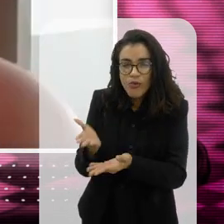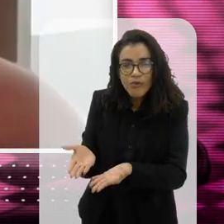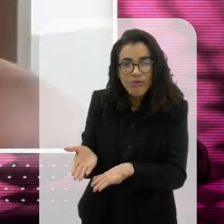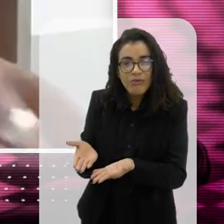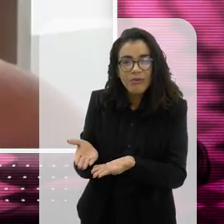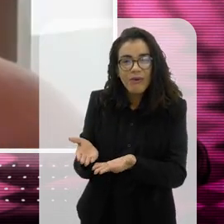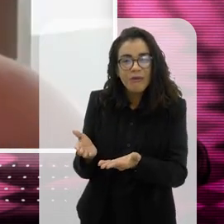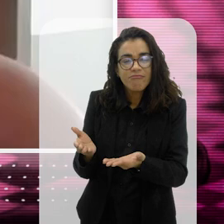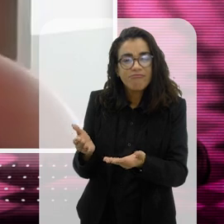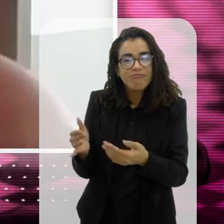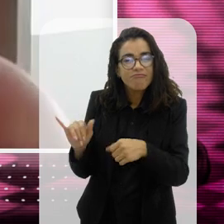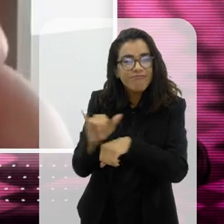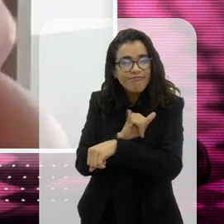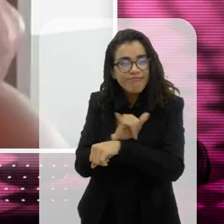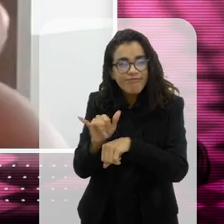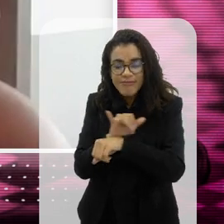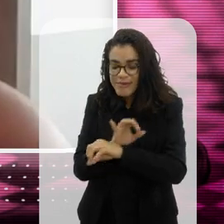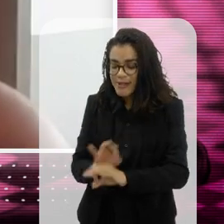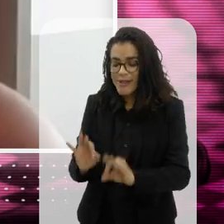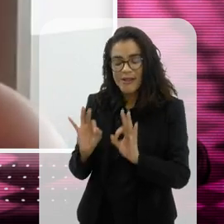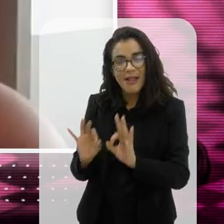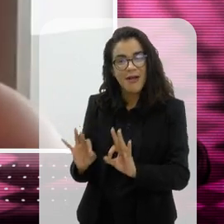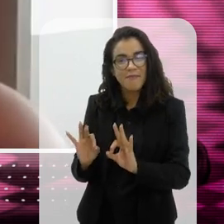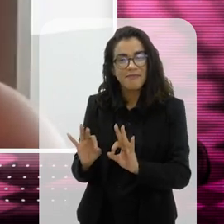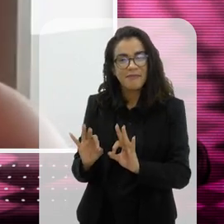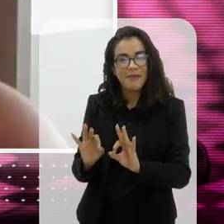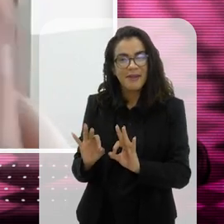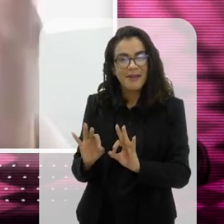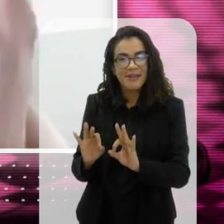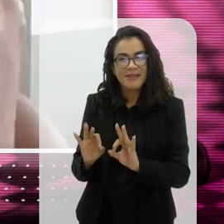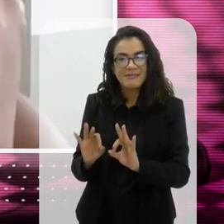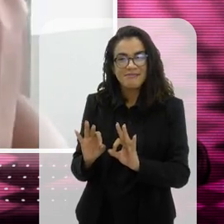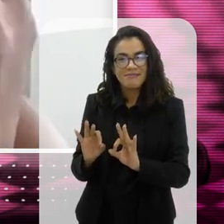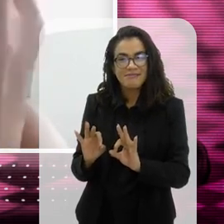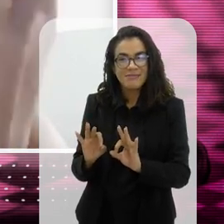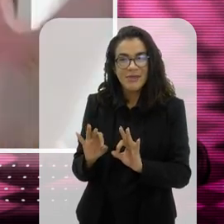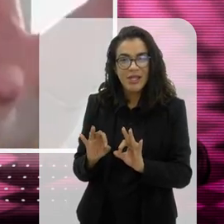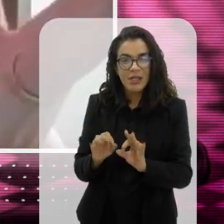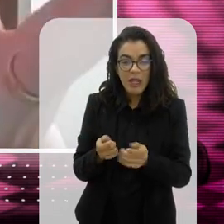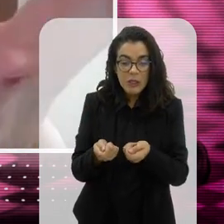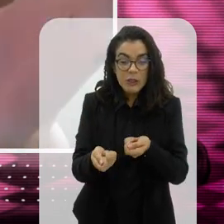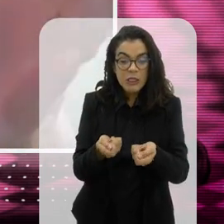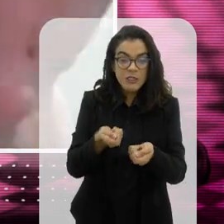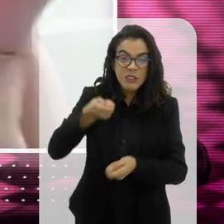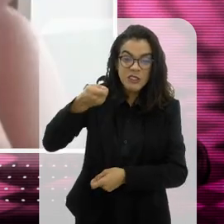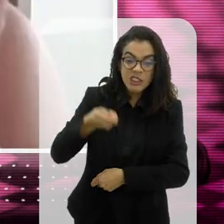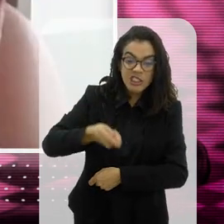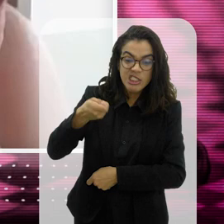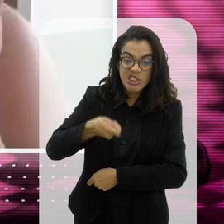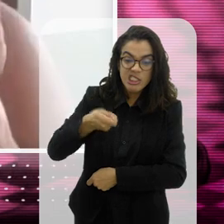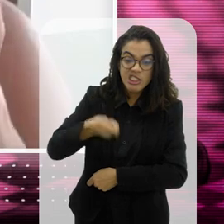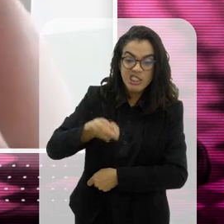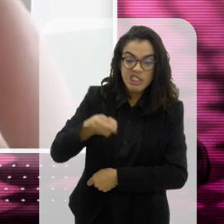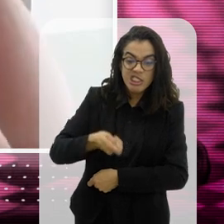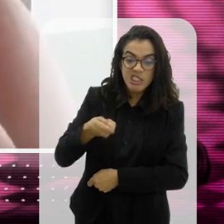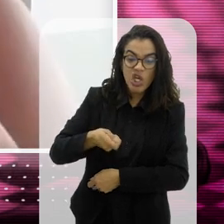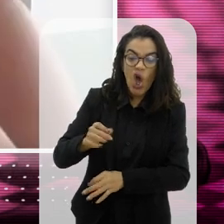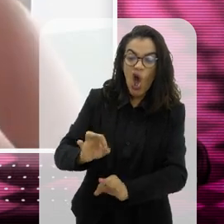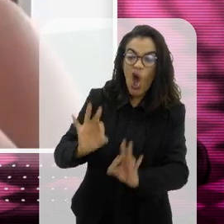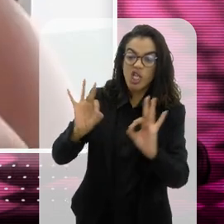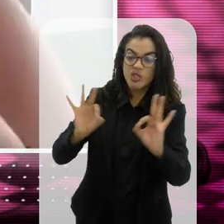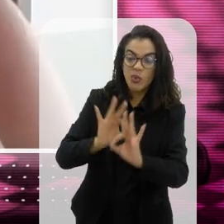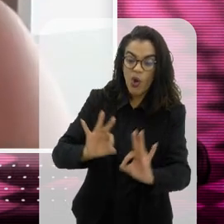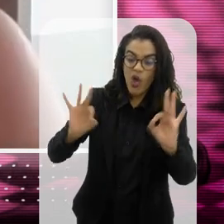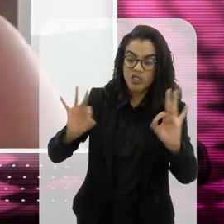alguma coisa que já está pronta, sabe? Seja mais. É isso. Abre um pouco mão desse controle, dessa